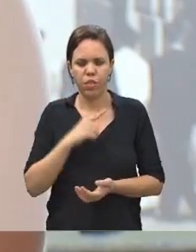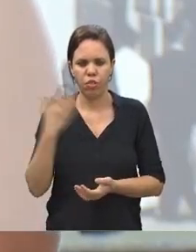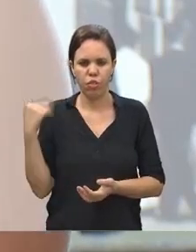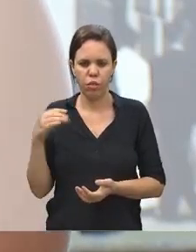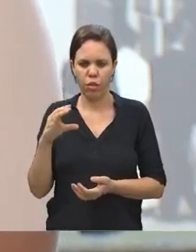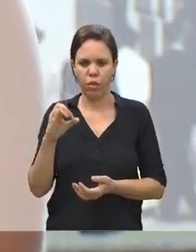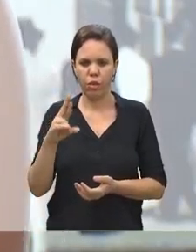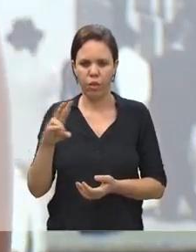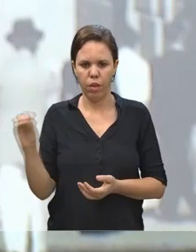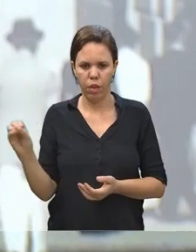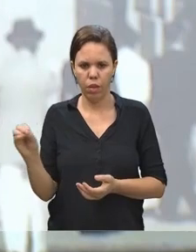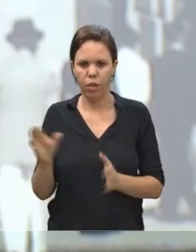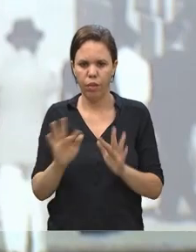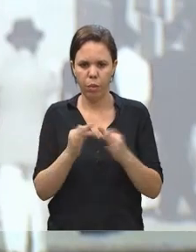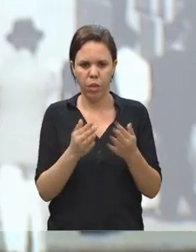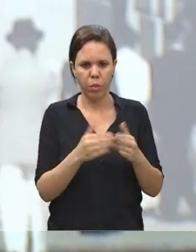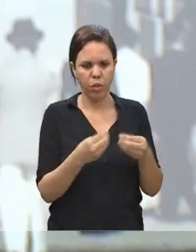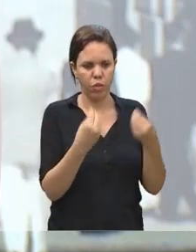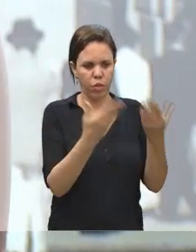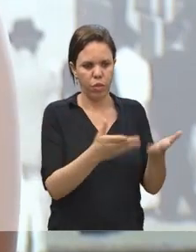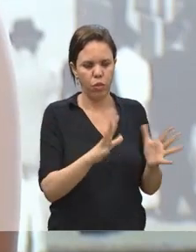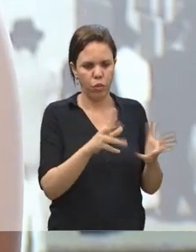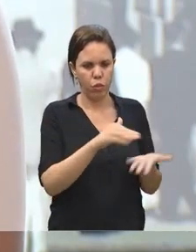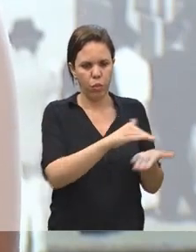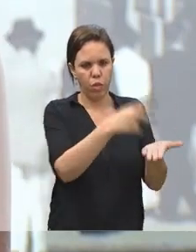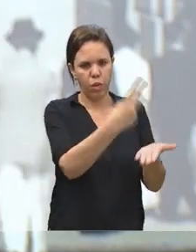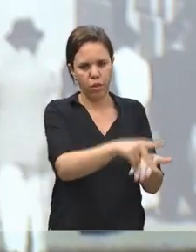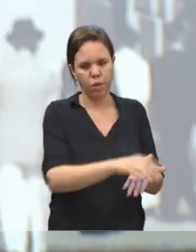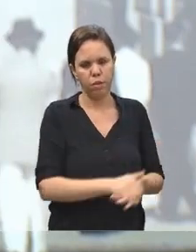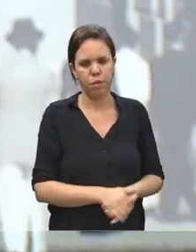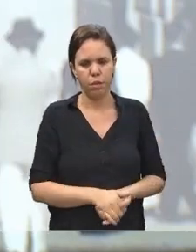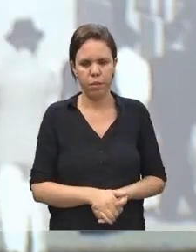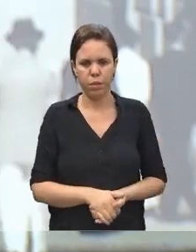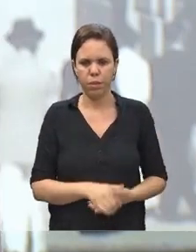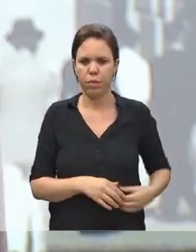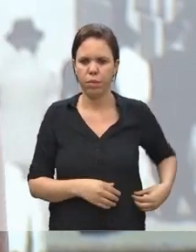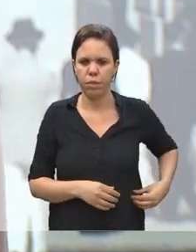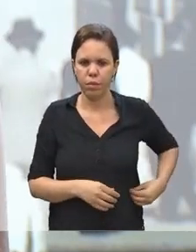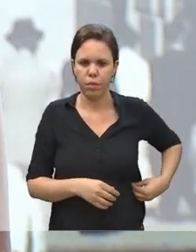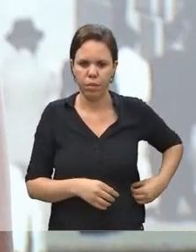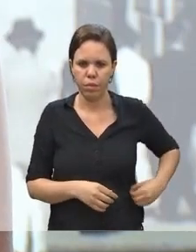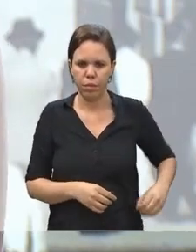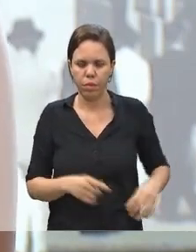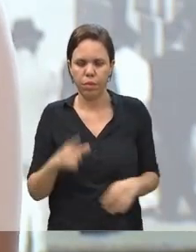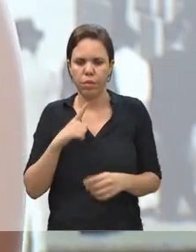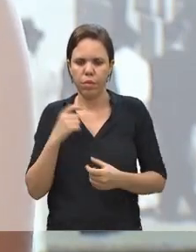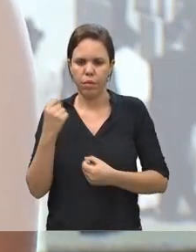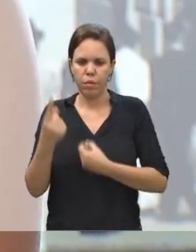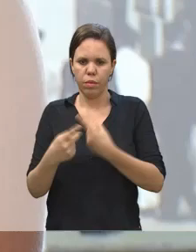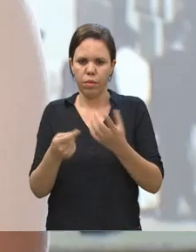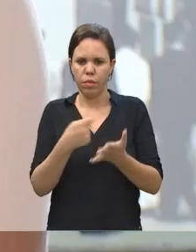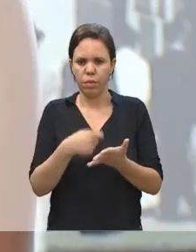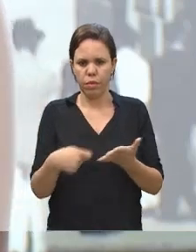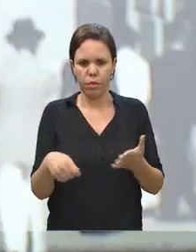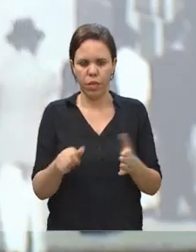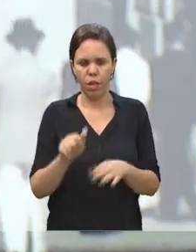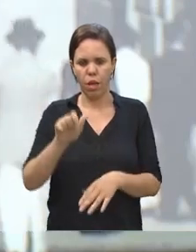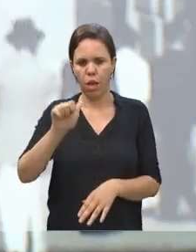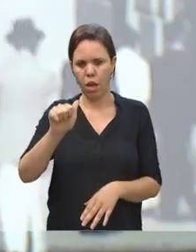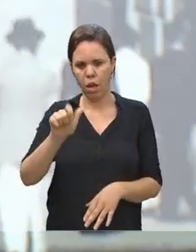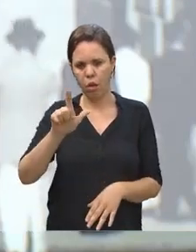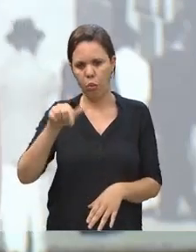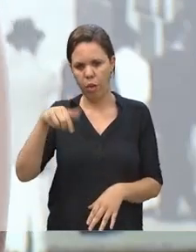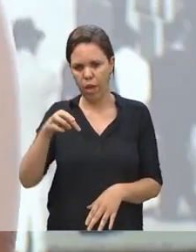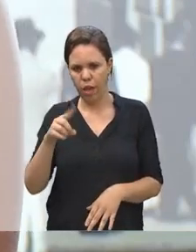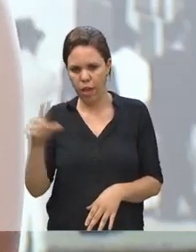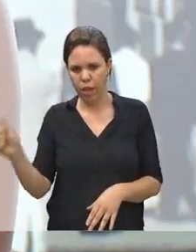Tínhamos o do Ciro Pereira, mas a família solicitou, a gente enviou tudo para eles. A gente tem alguns manuscritos do Almeida